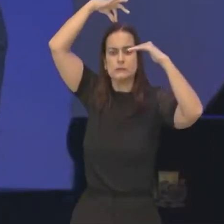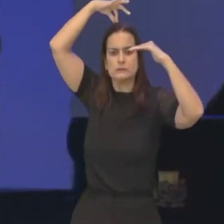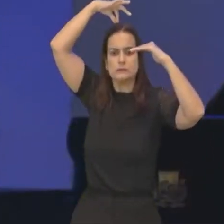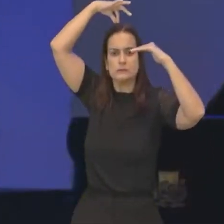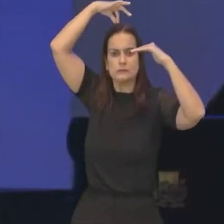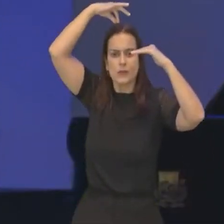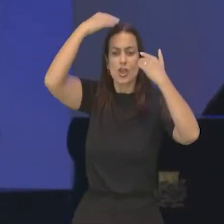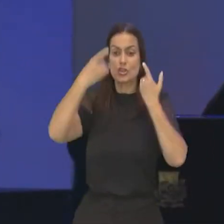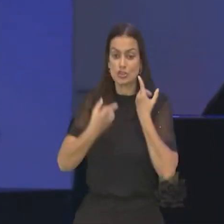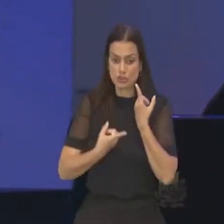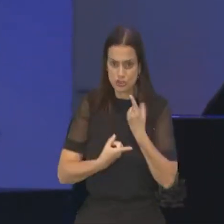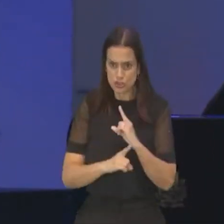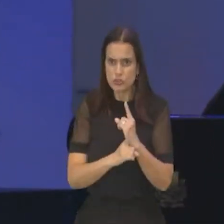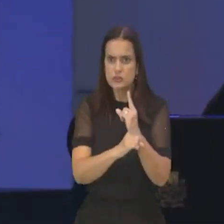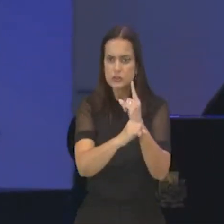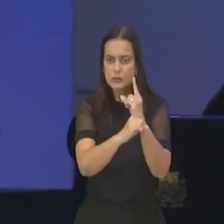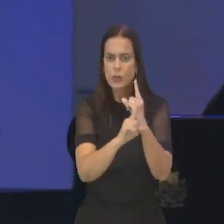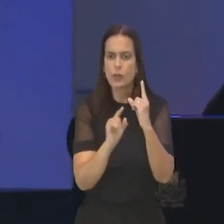os discípulos